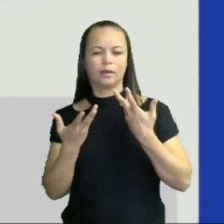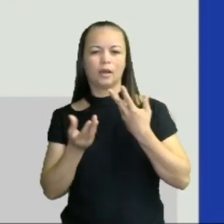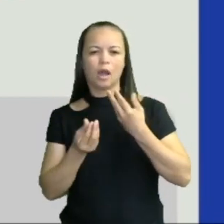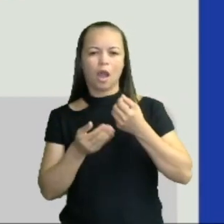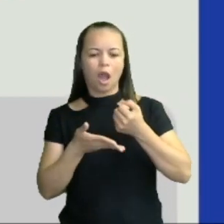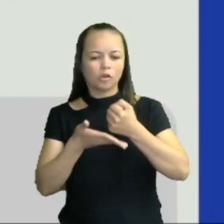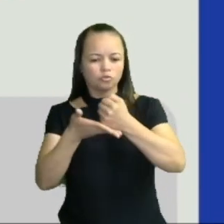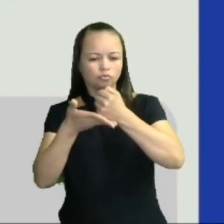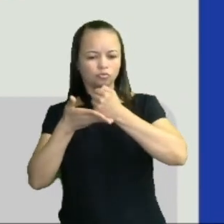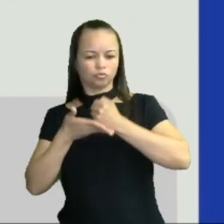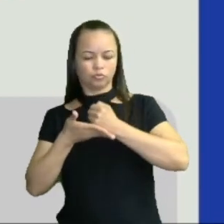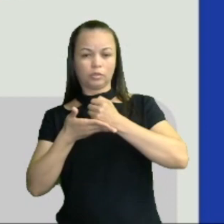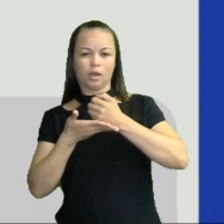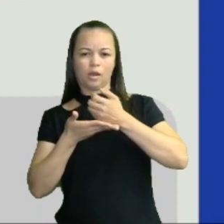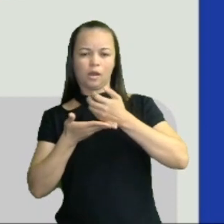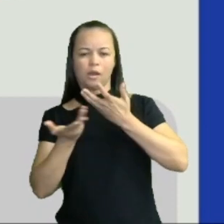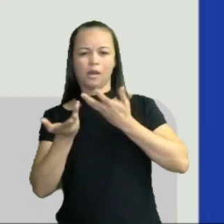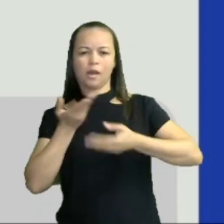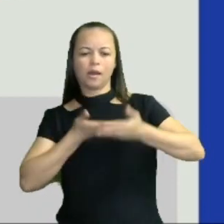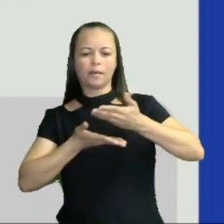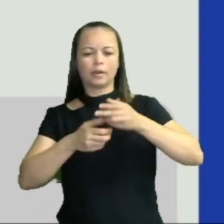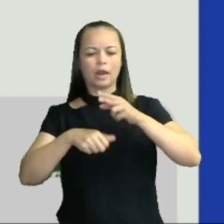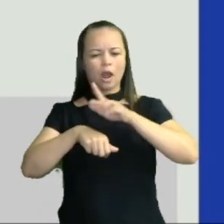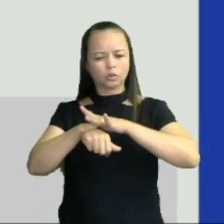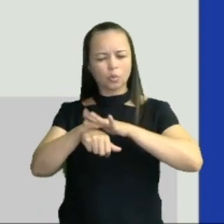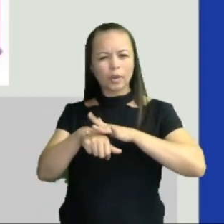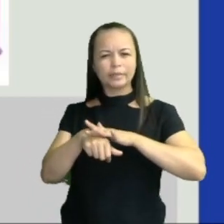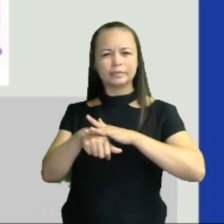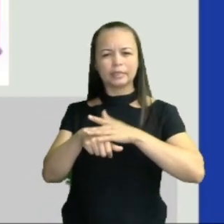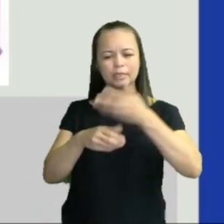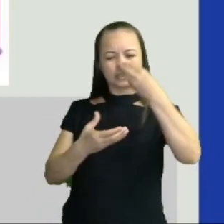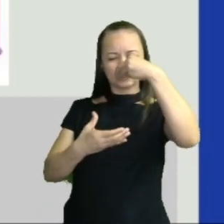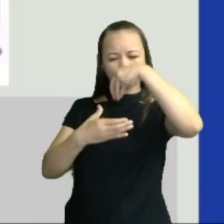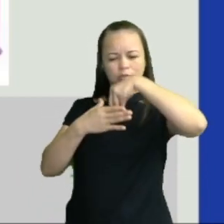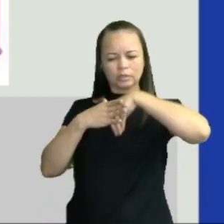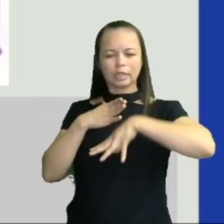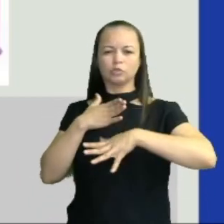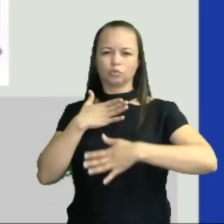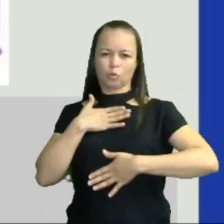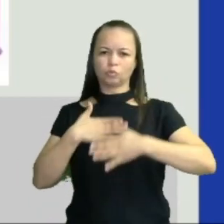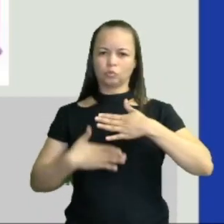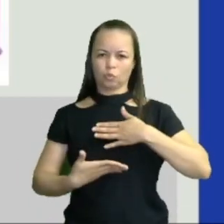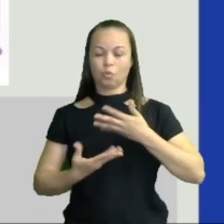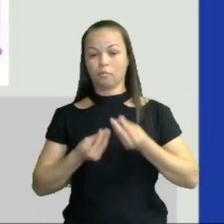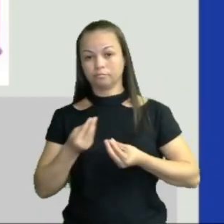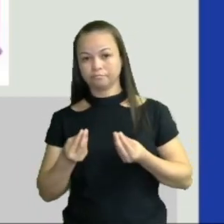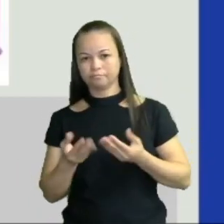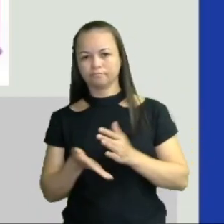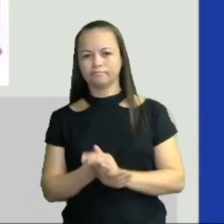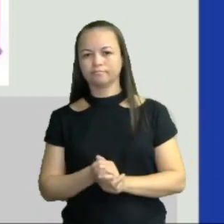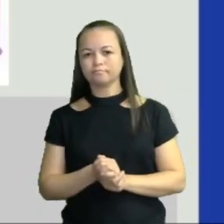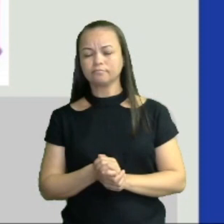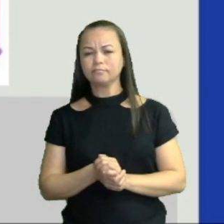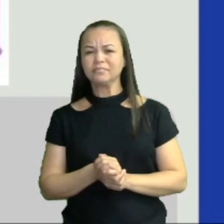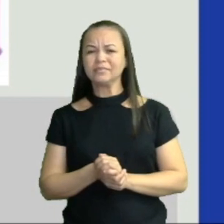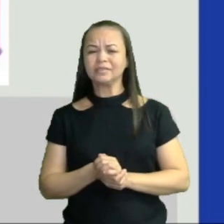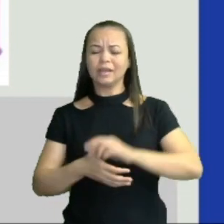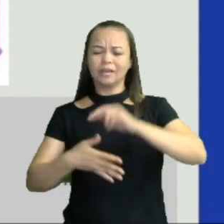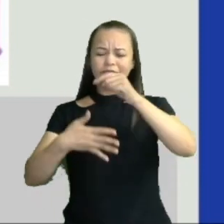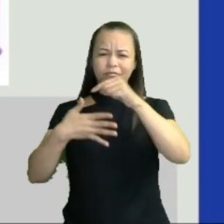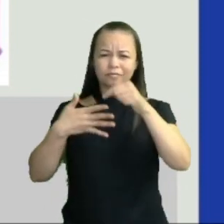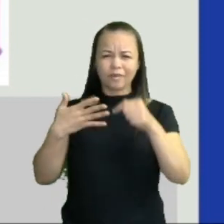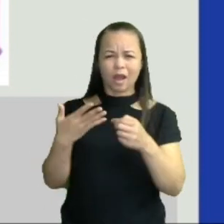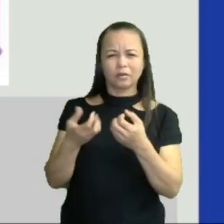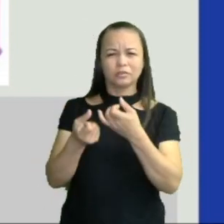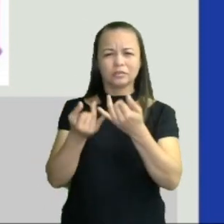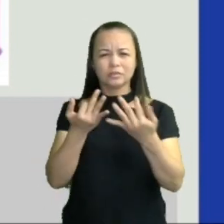a prevenir que algumas doenças cheguem ao nosso organismo. Existem muitos seres